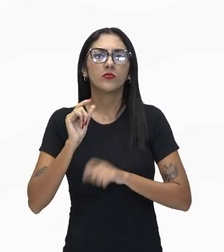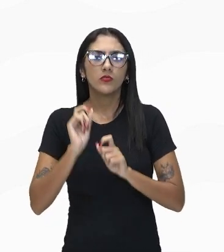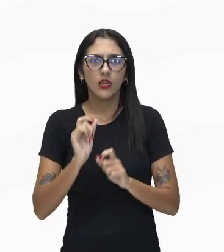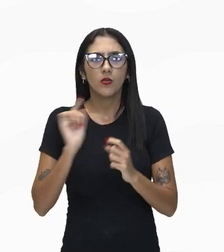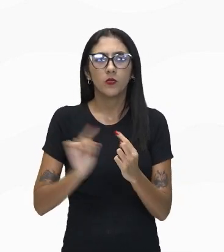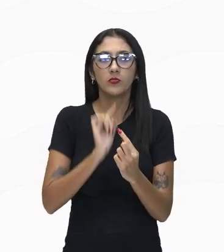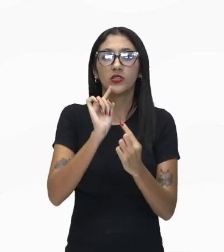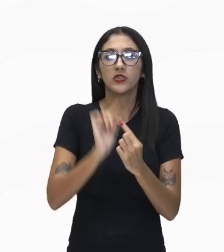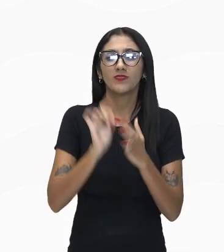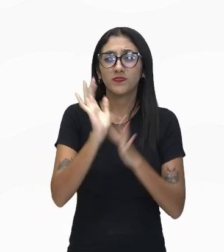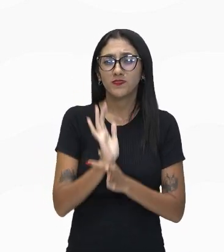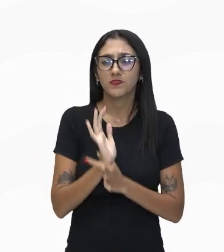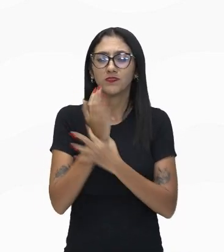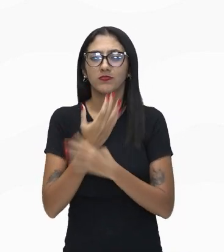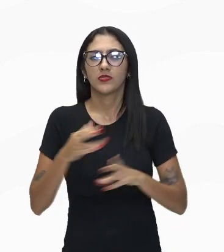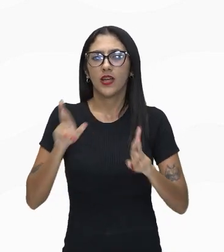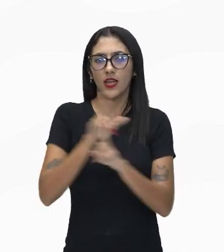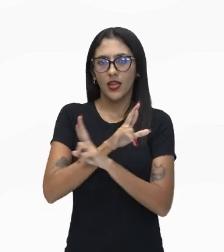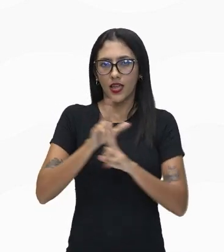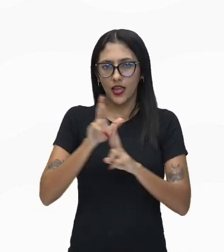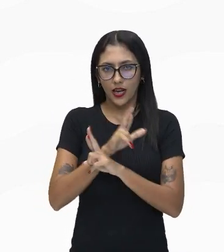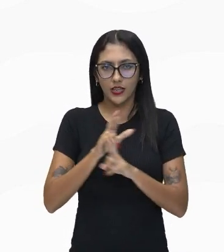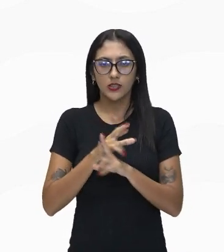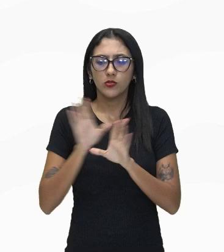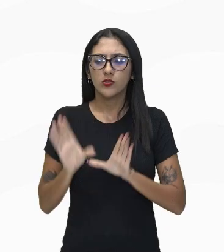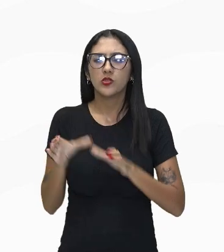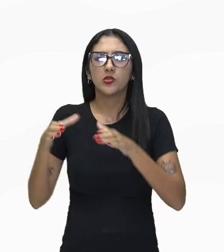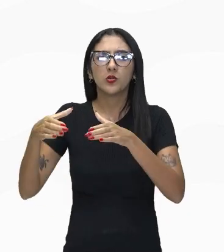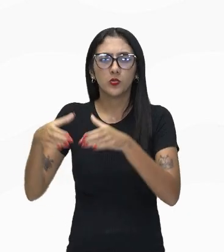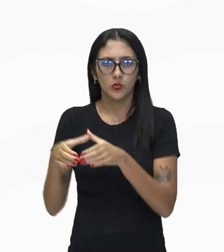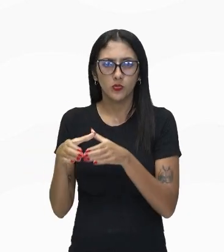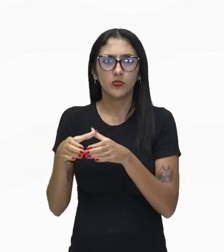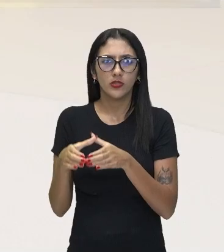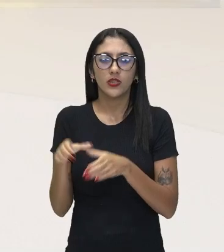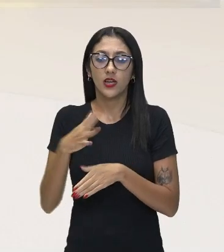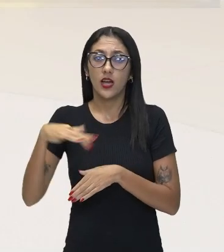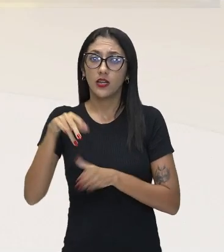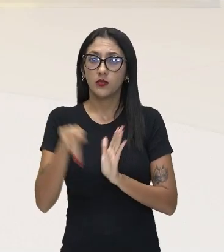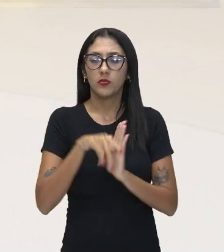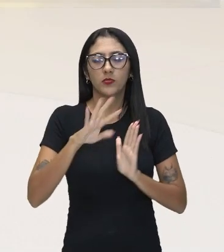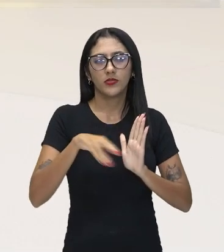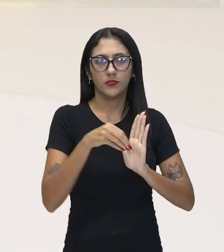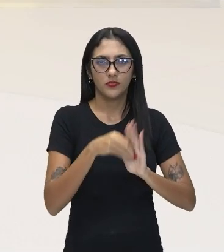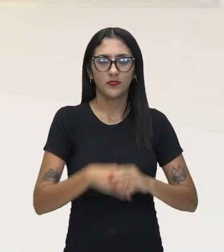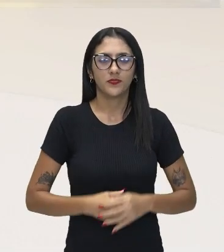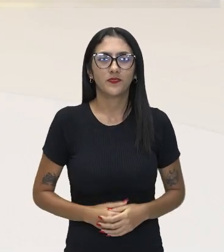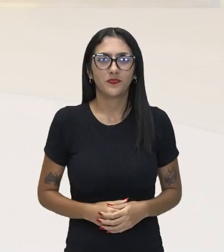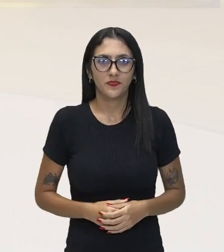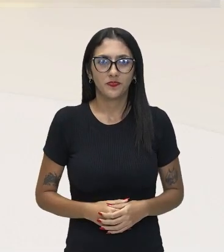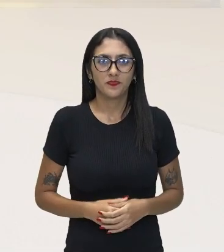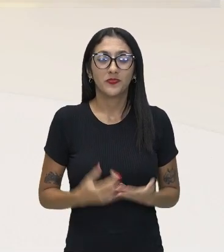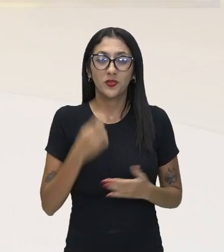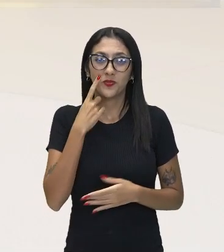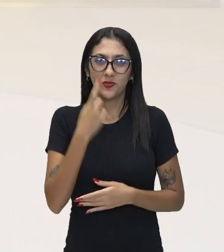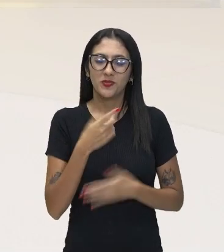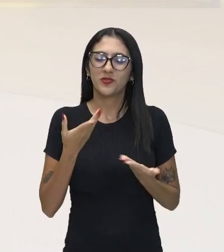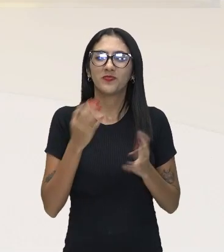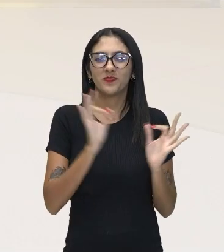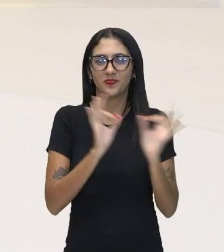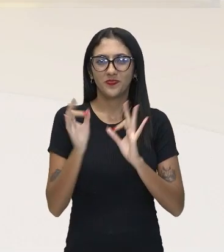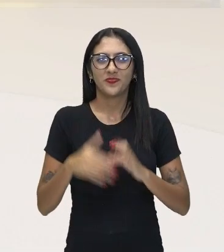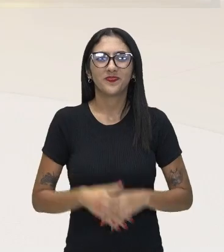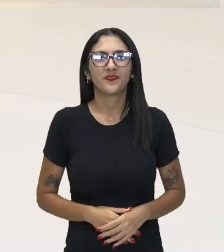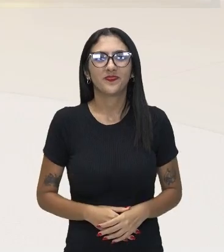fortalecer as relações com os stakeholders na região amazônica. Ficou curioso? Fica aí que a aula